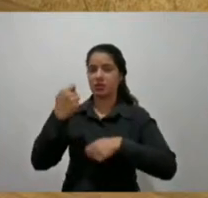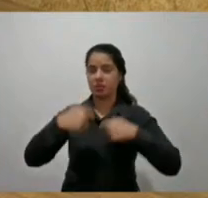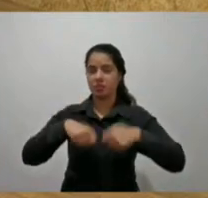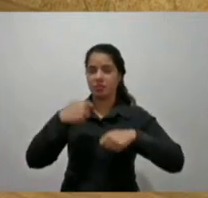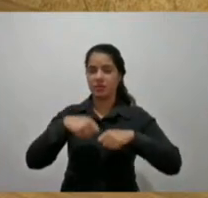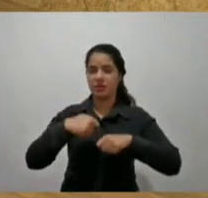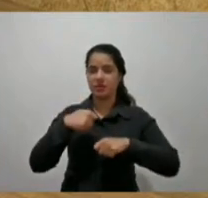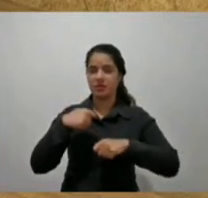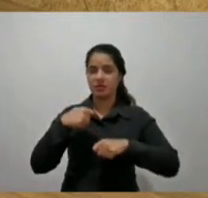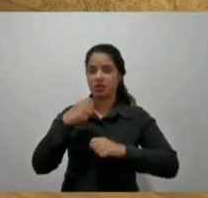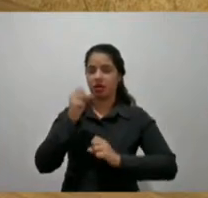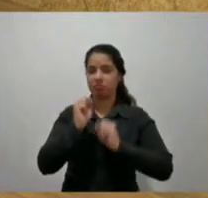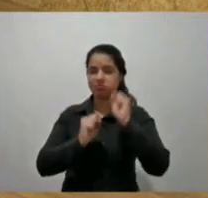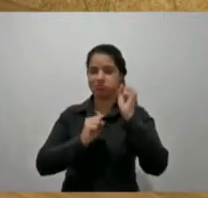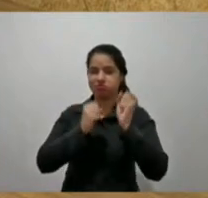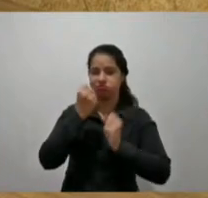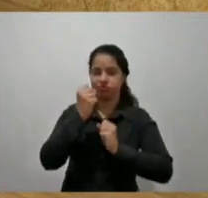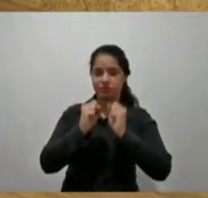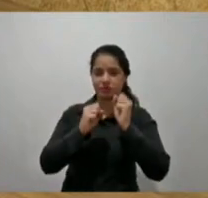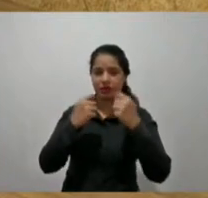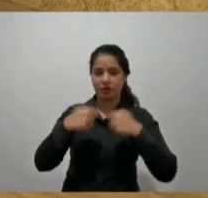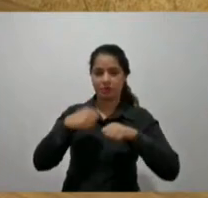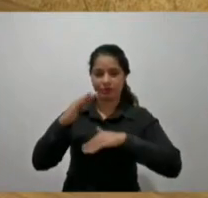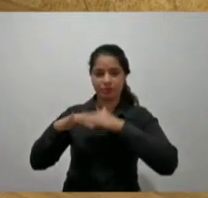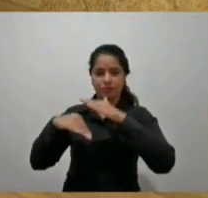foram pegos meio no final